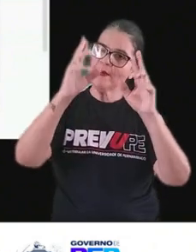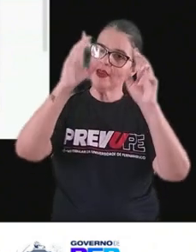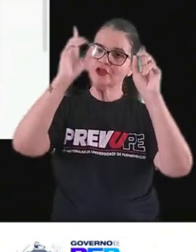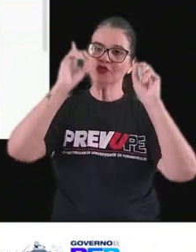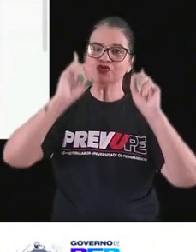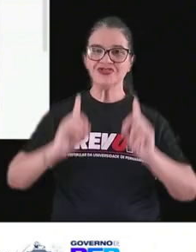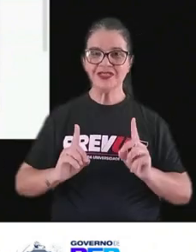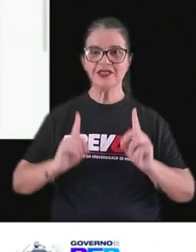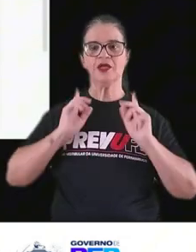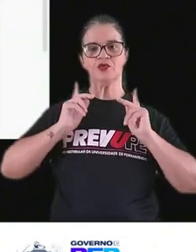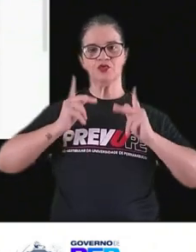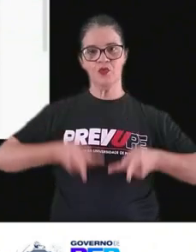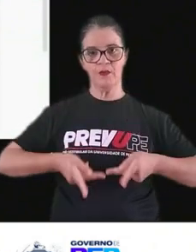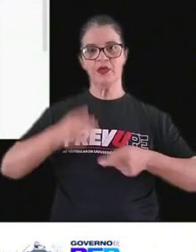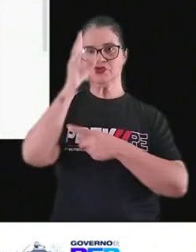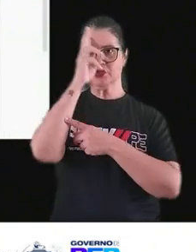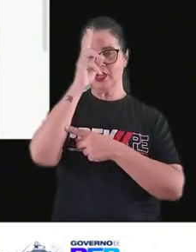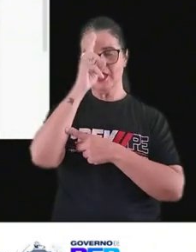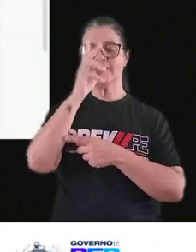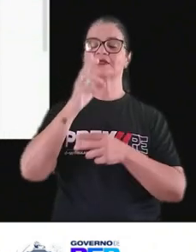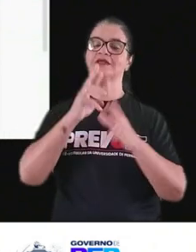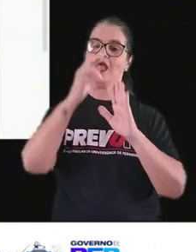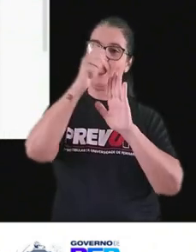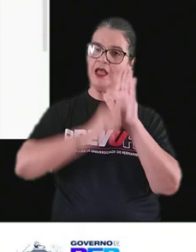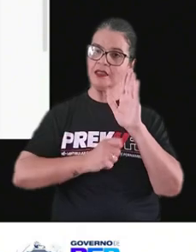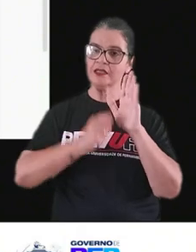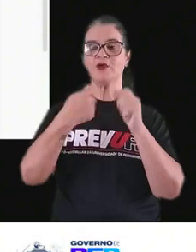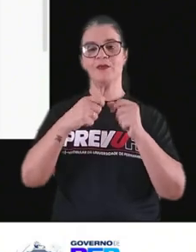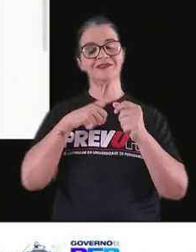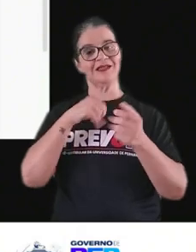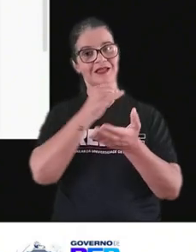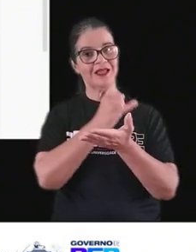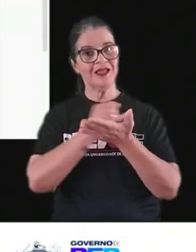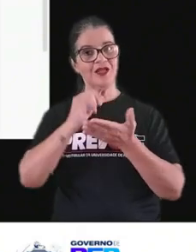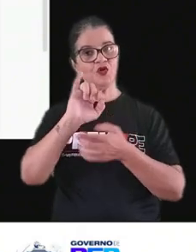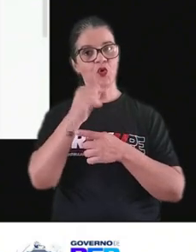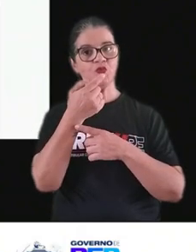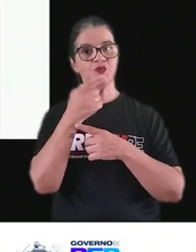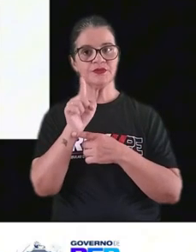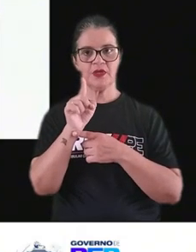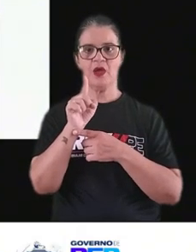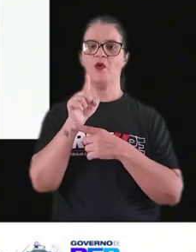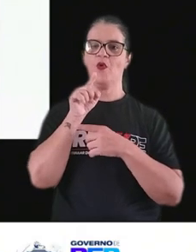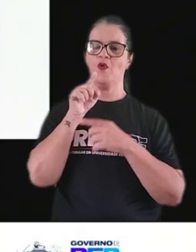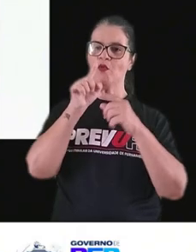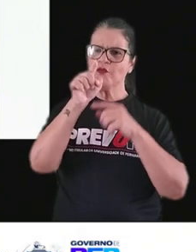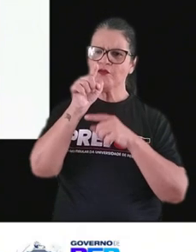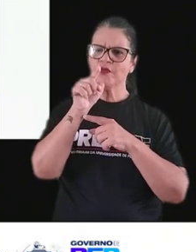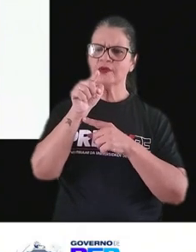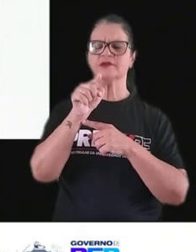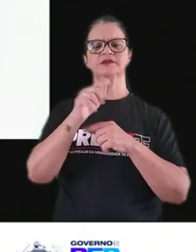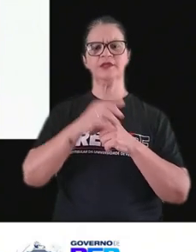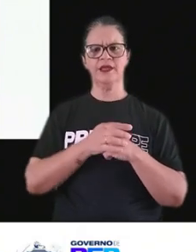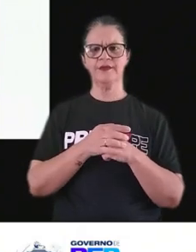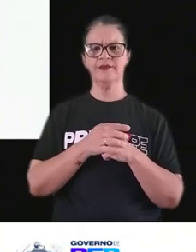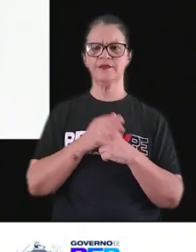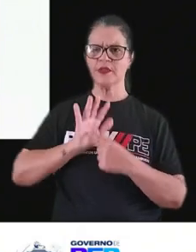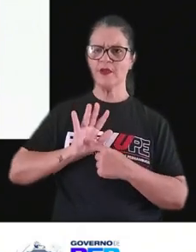lembre-se a redação precisa ter uma introdução onde você